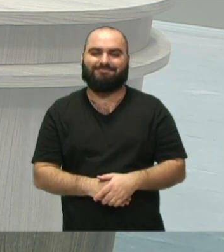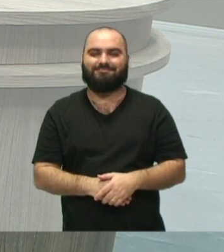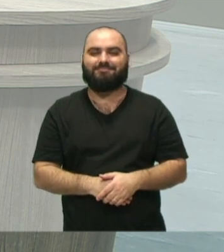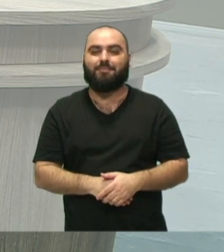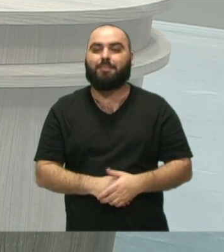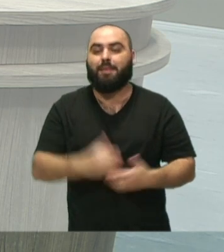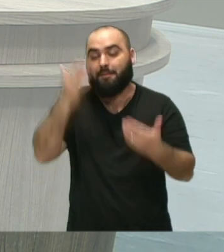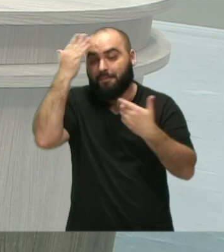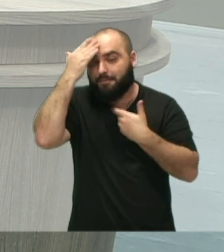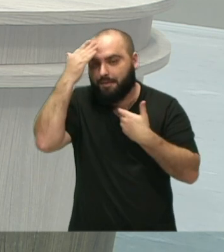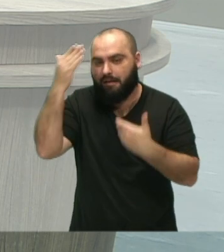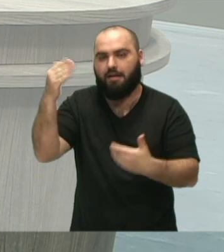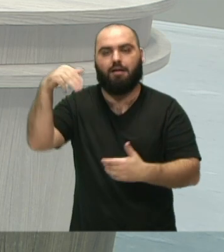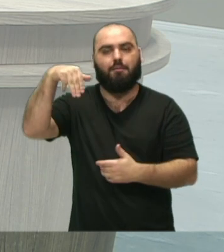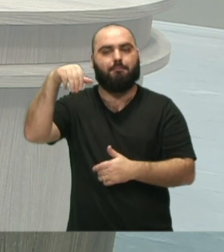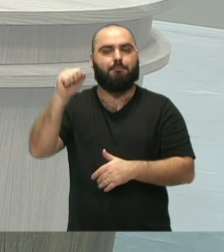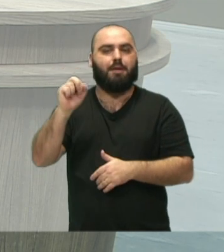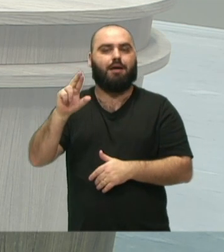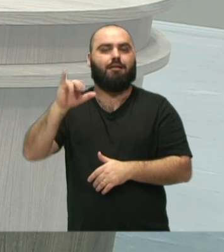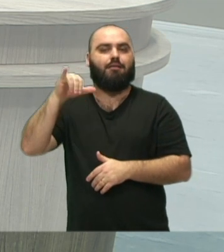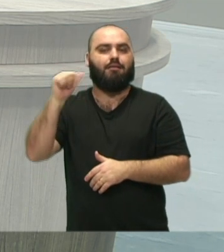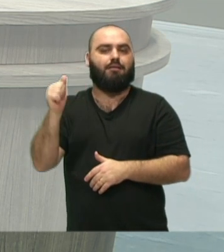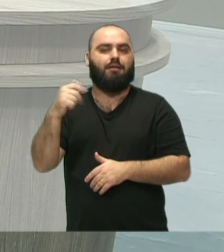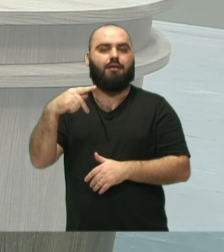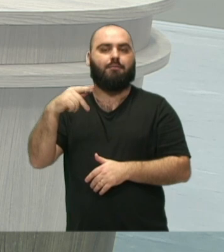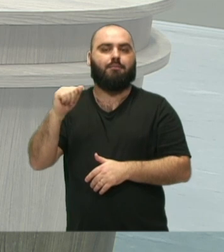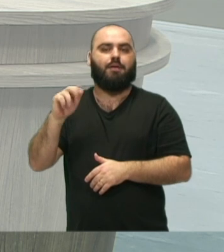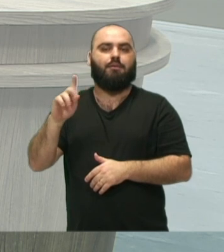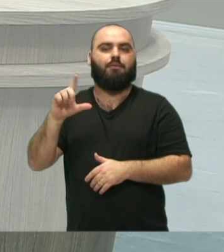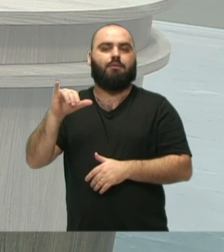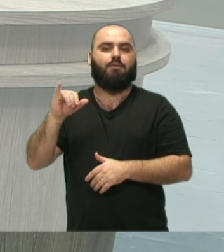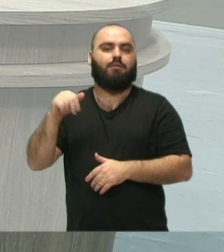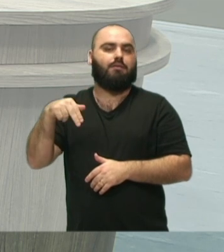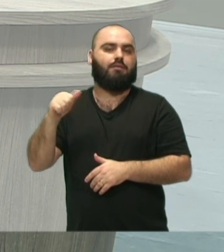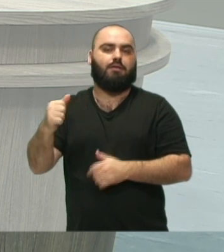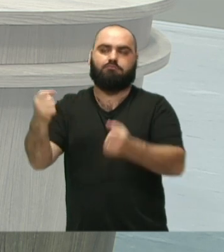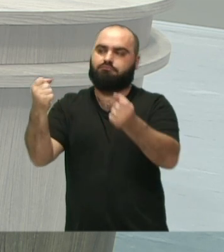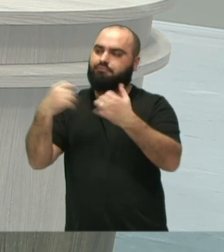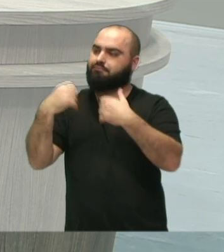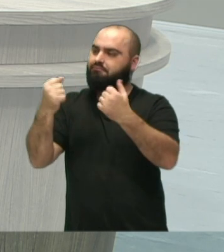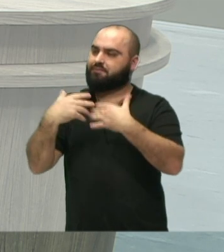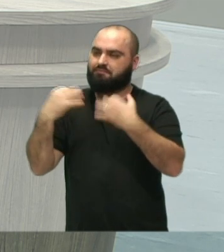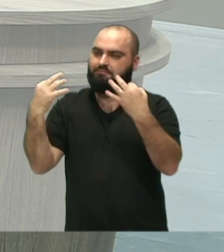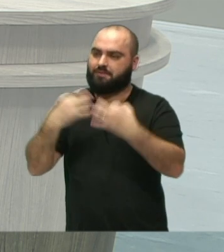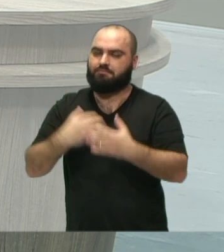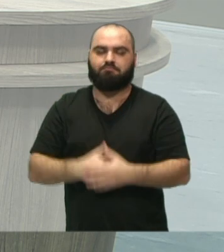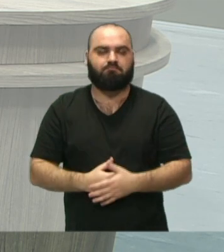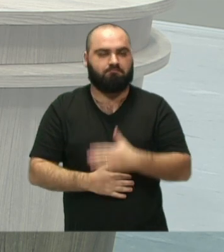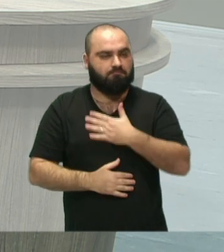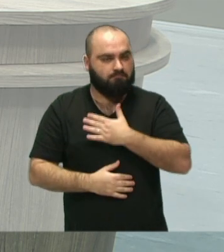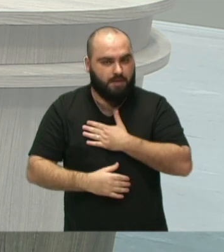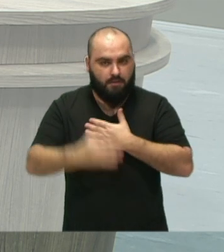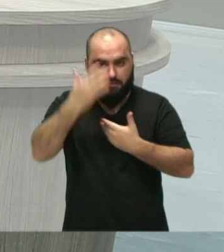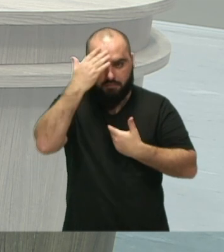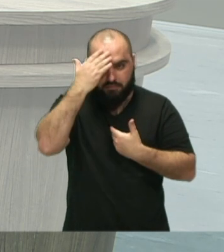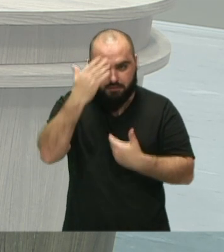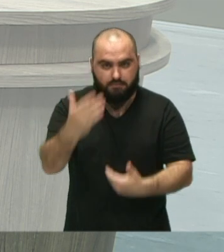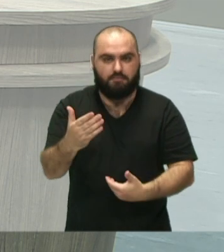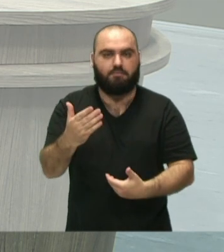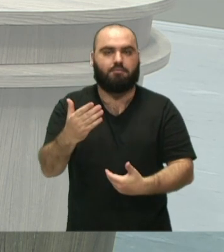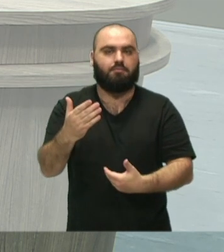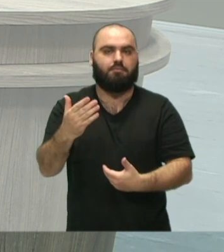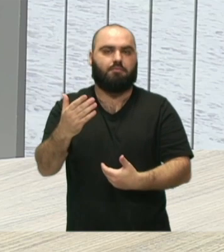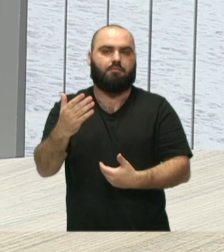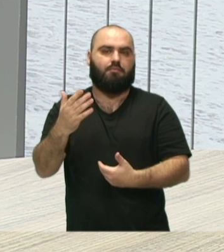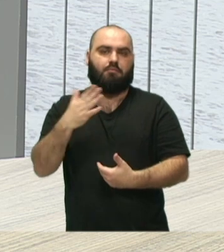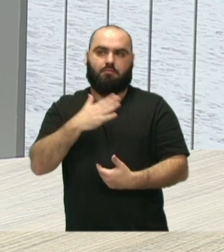Muito obrigada, Maria Paulina. Olha, foi uma aula aqui pra gente. Eu que agradeço o espaço, que não é dado a mim. Eu